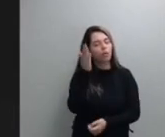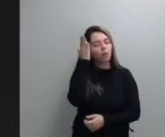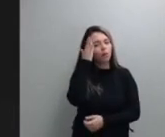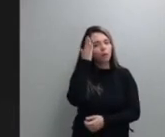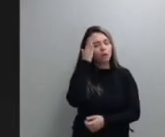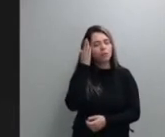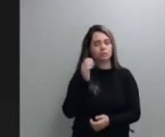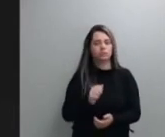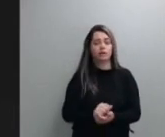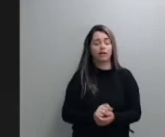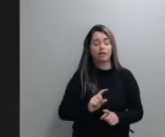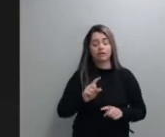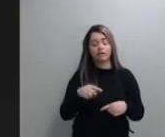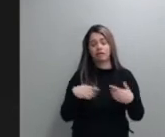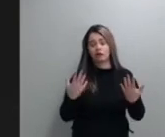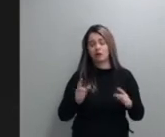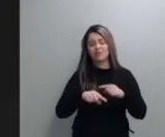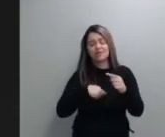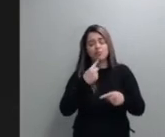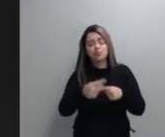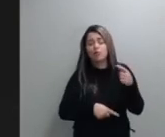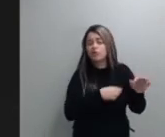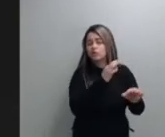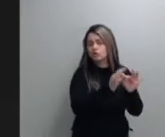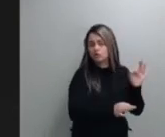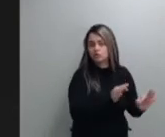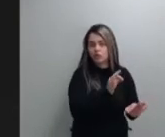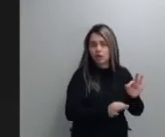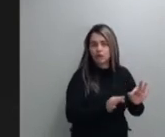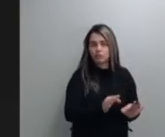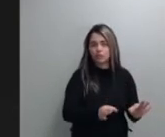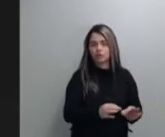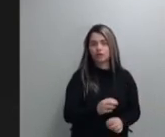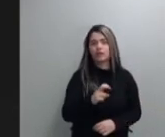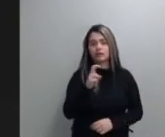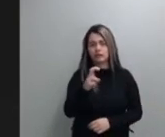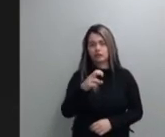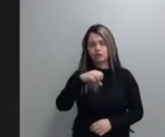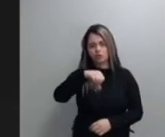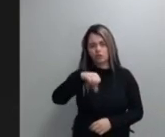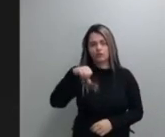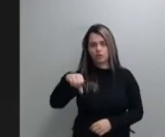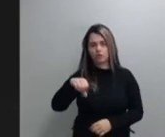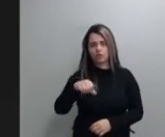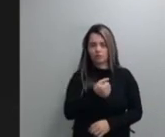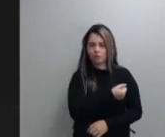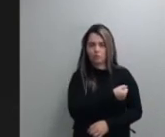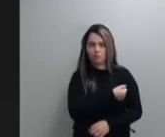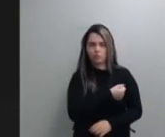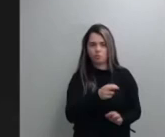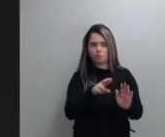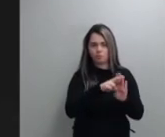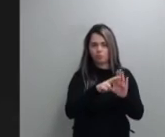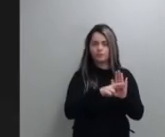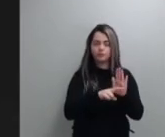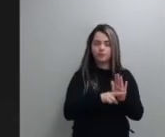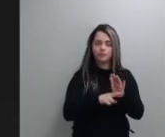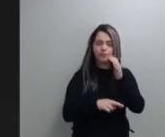depois desse julgamento do PCA 599, se reuniu novamente e deliberou